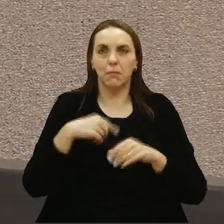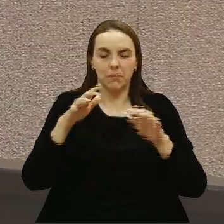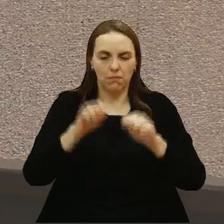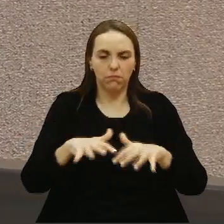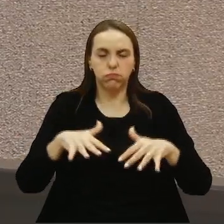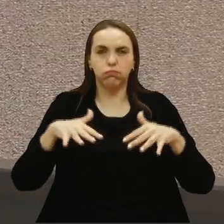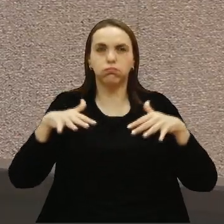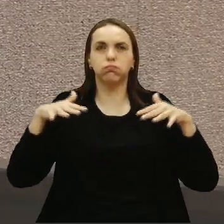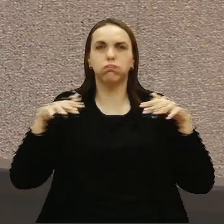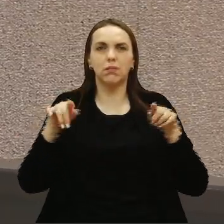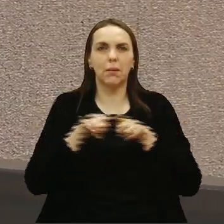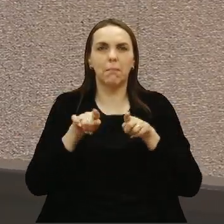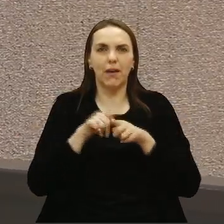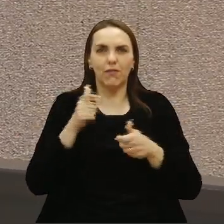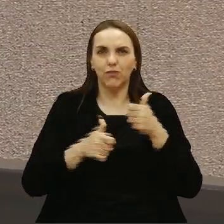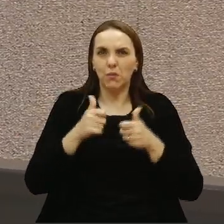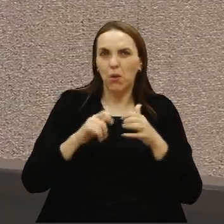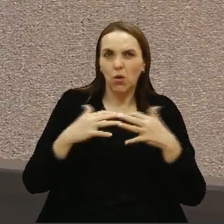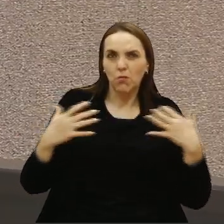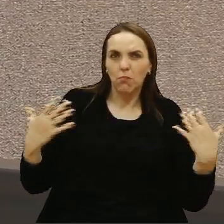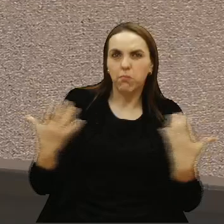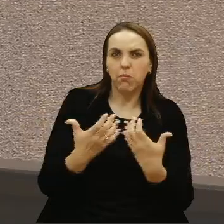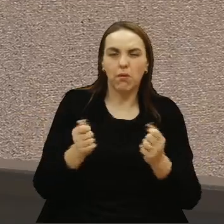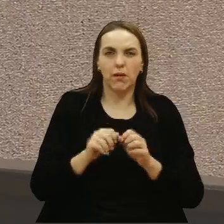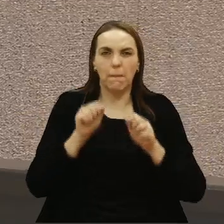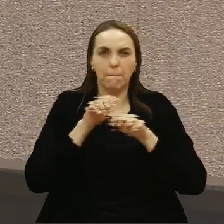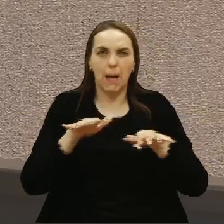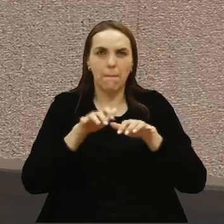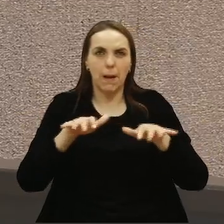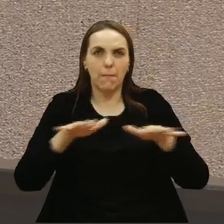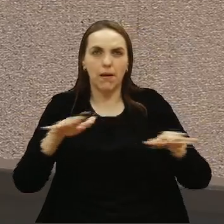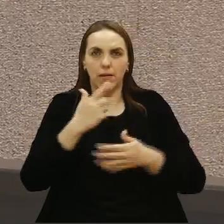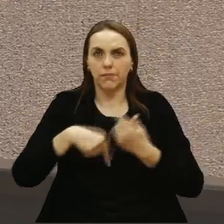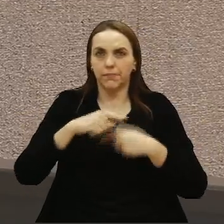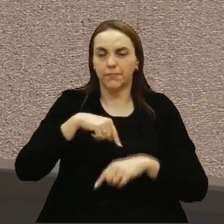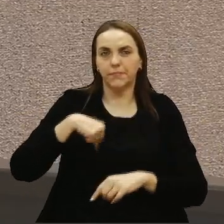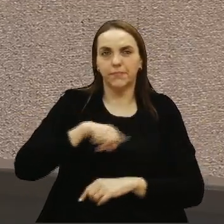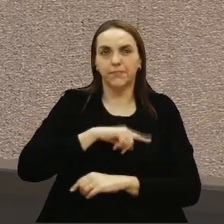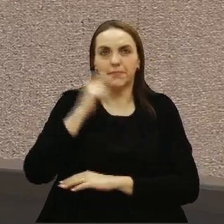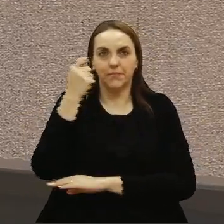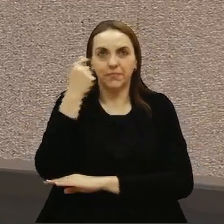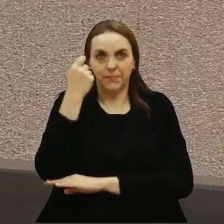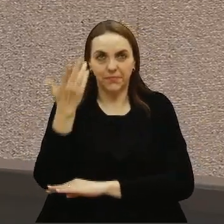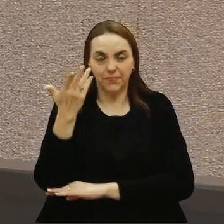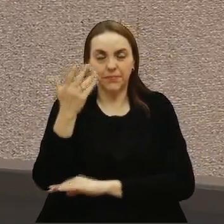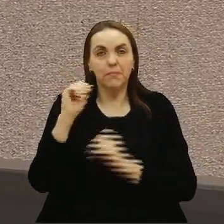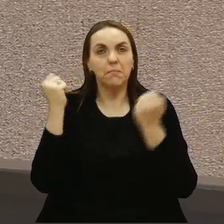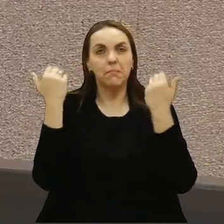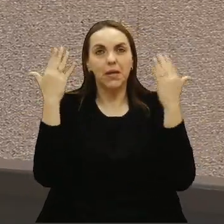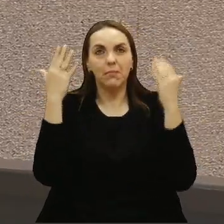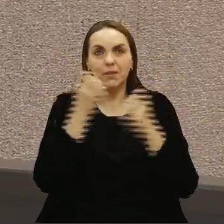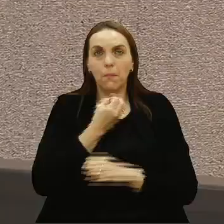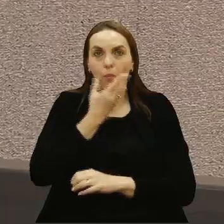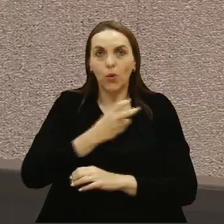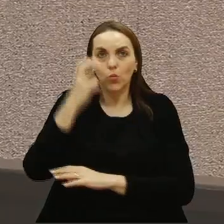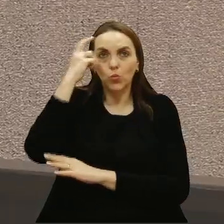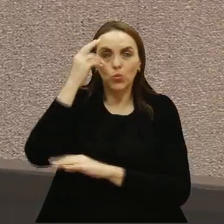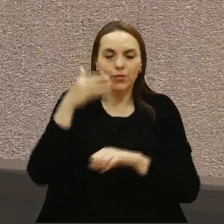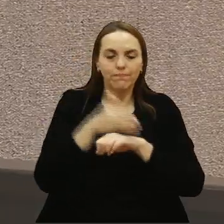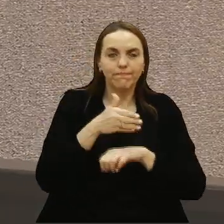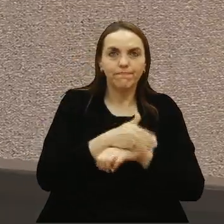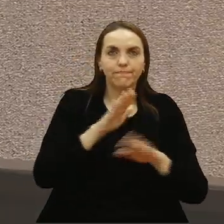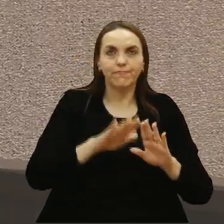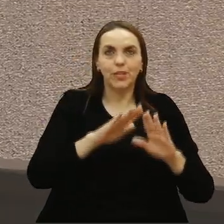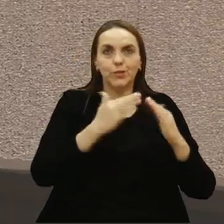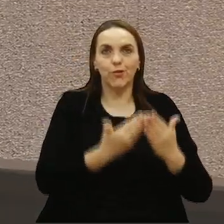Quão reverberado é isso para nós, gaúchos. E lhe parabenizar, porque é a boa cultura entrando nas escolas, né? Isso fundamenta os